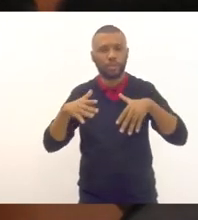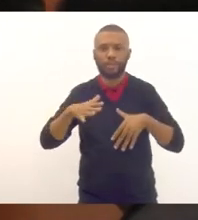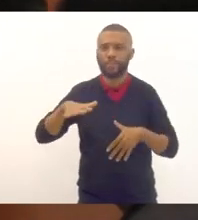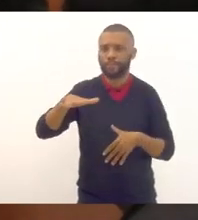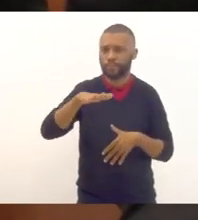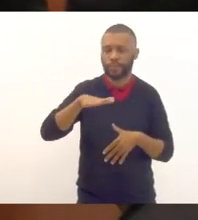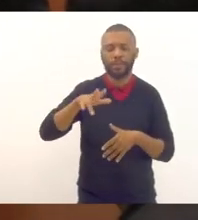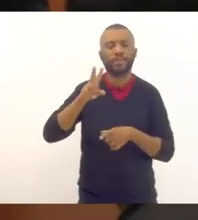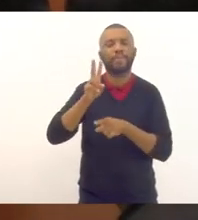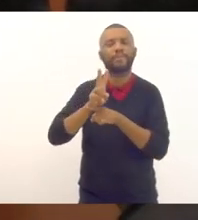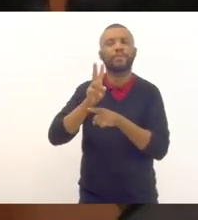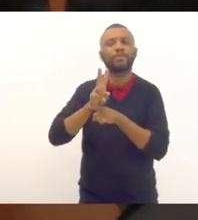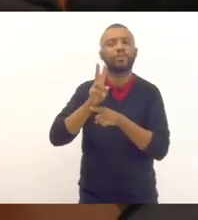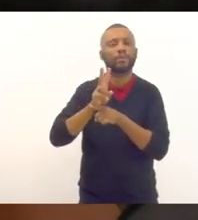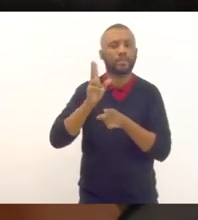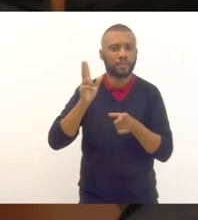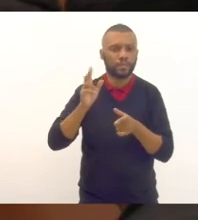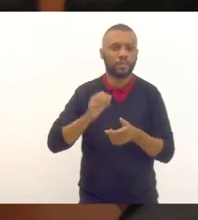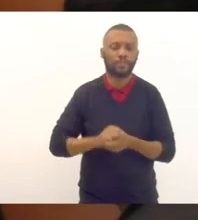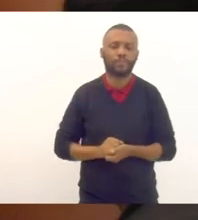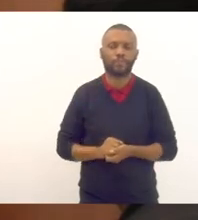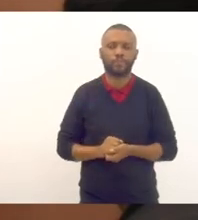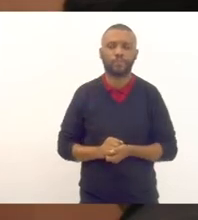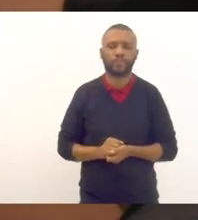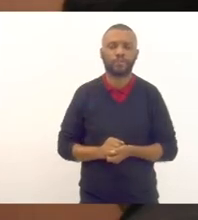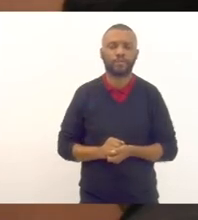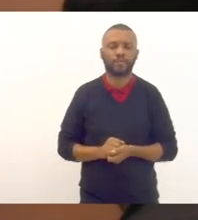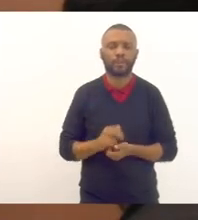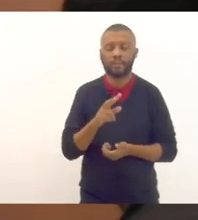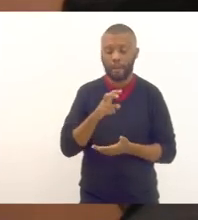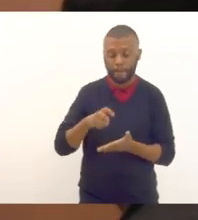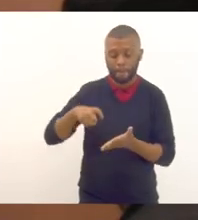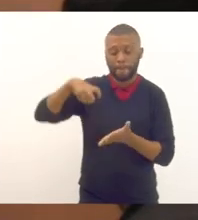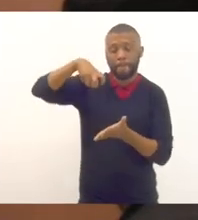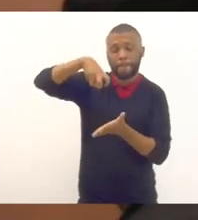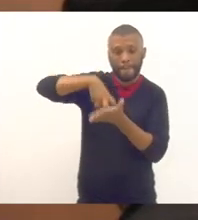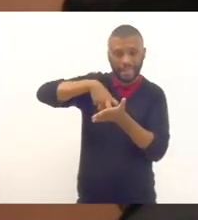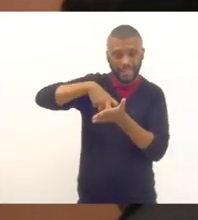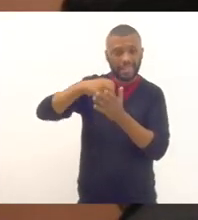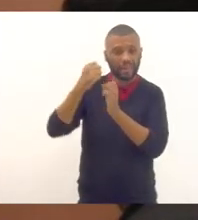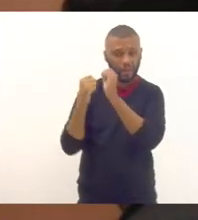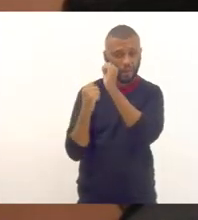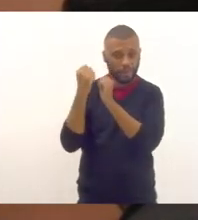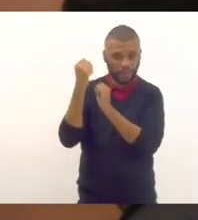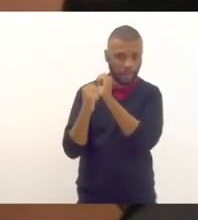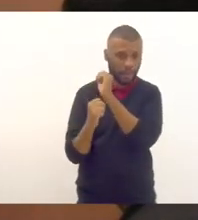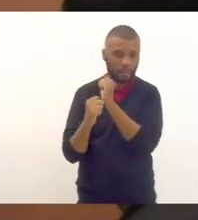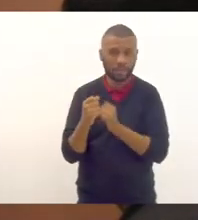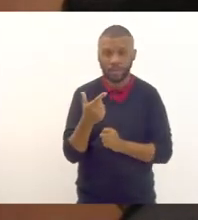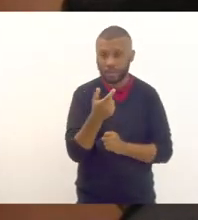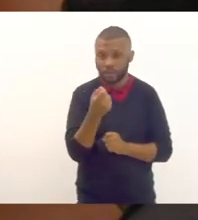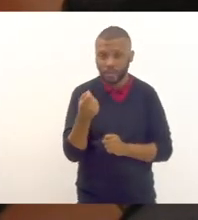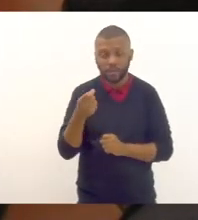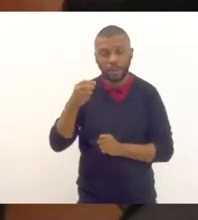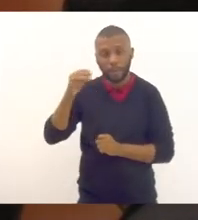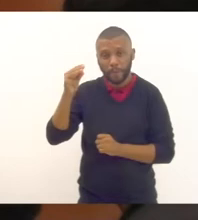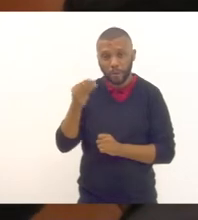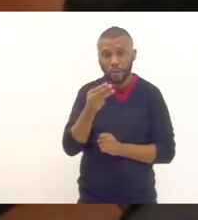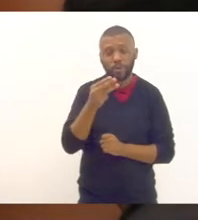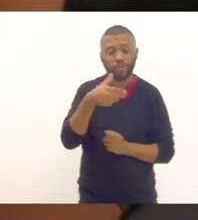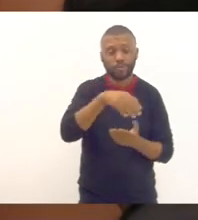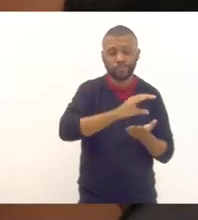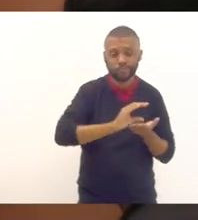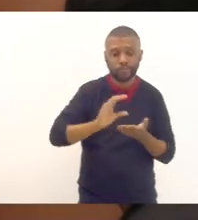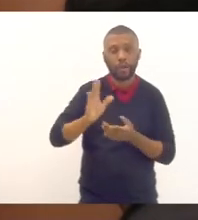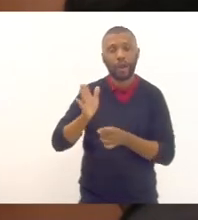de vistoria, ainda penalizando o empresário, bota esses 200 milhões para, né, para ajudar